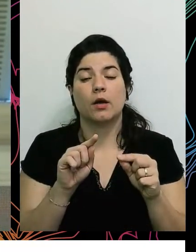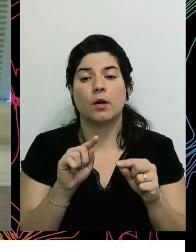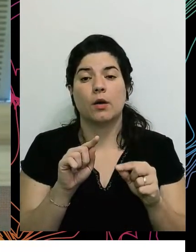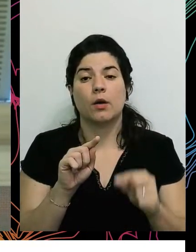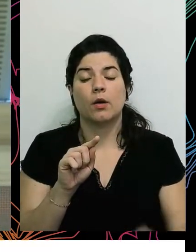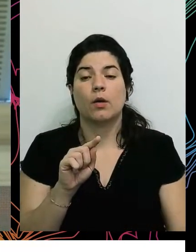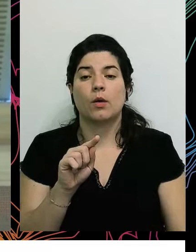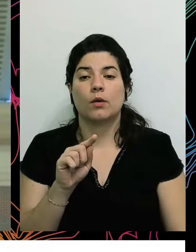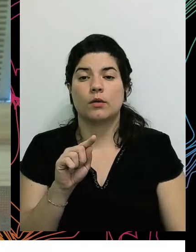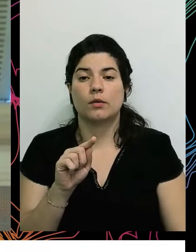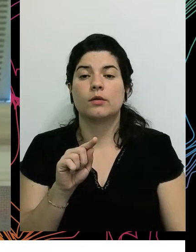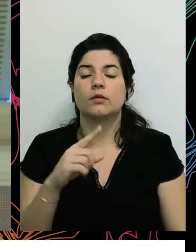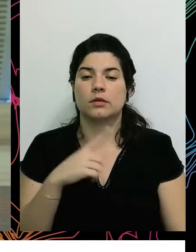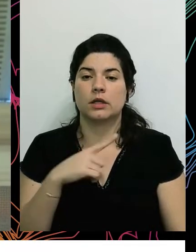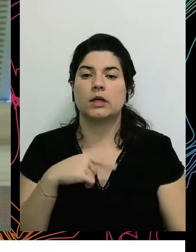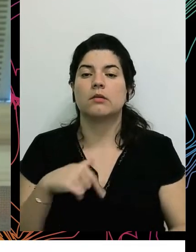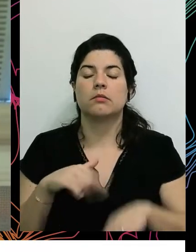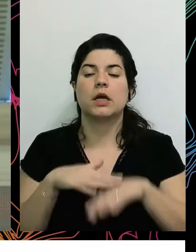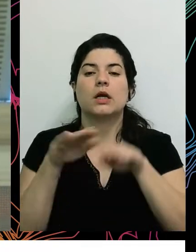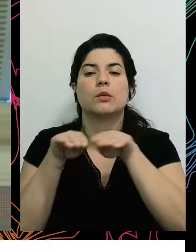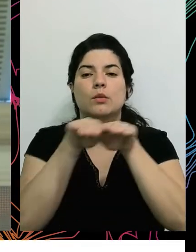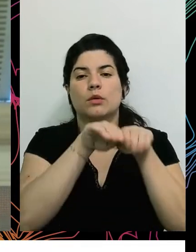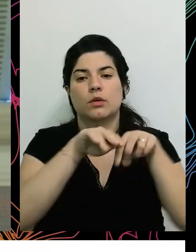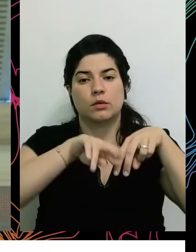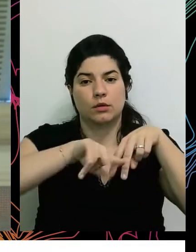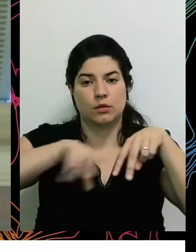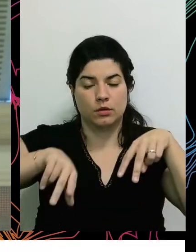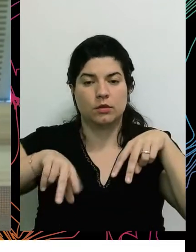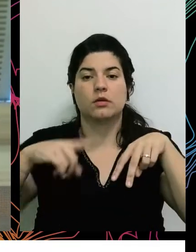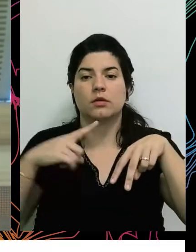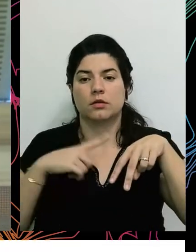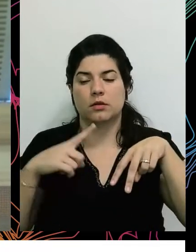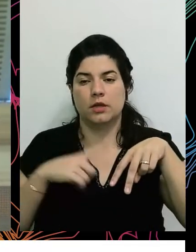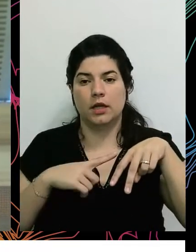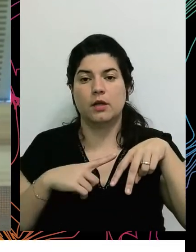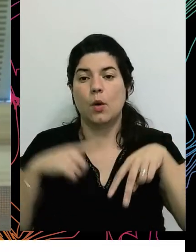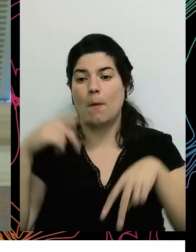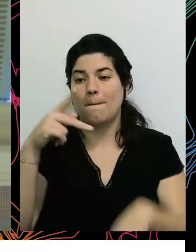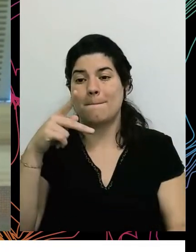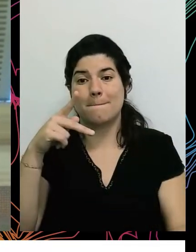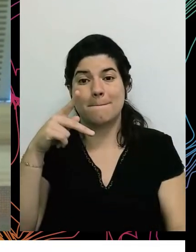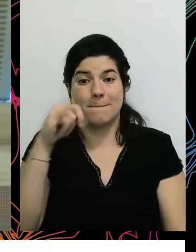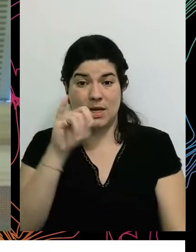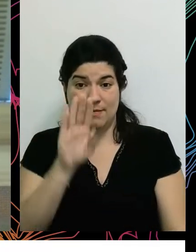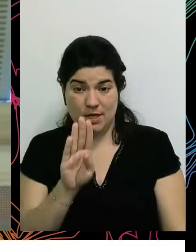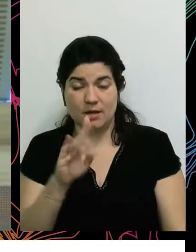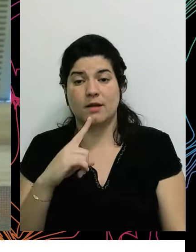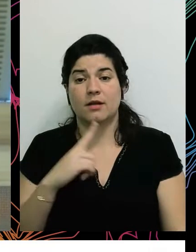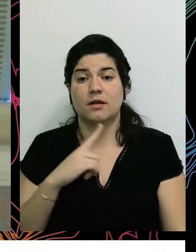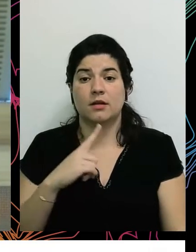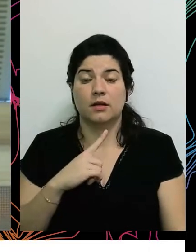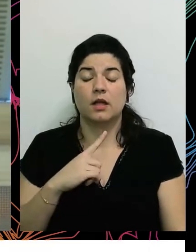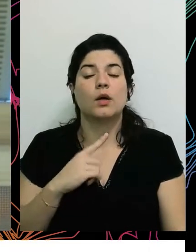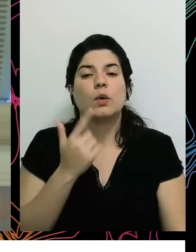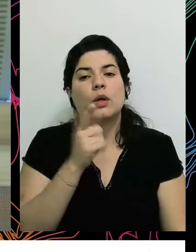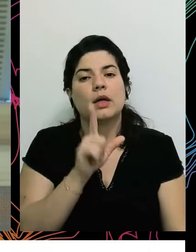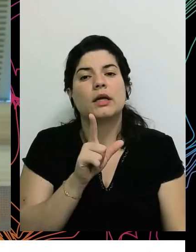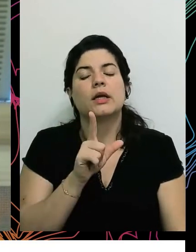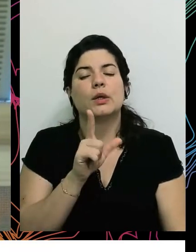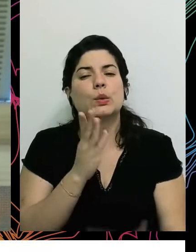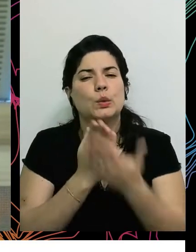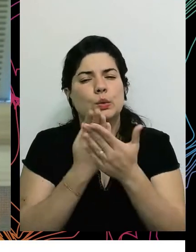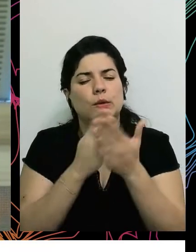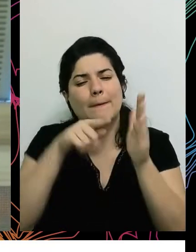igualdade de gênero é fundamental para a evolução da economia. Isso está estudado em inúmeros estudos,